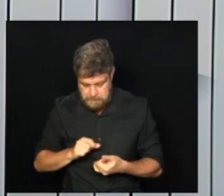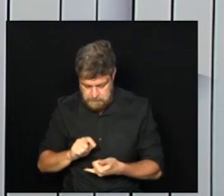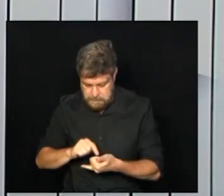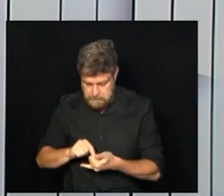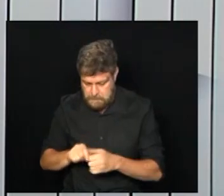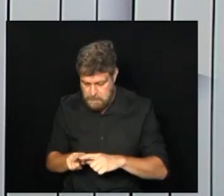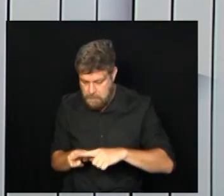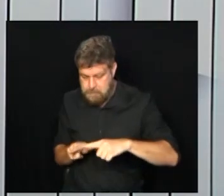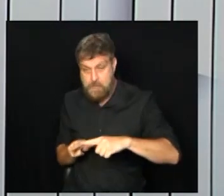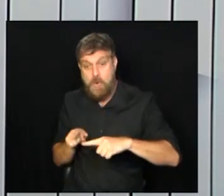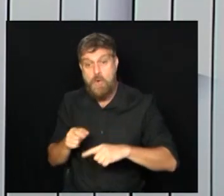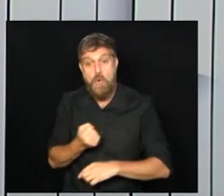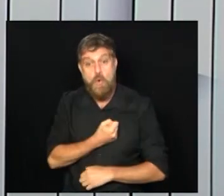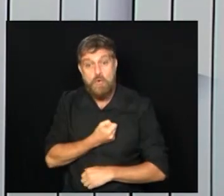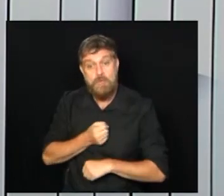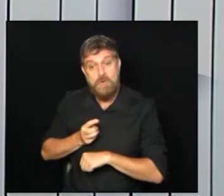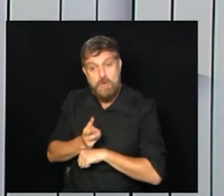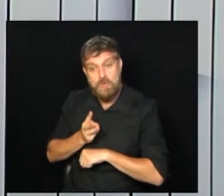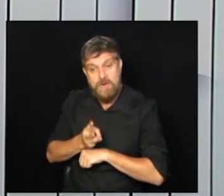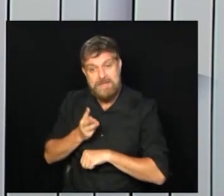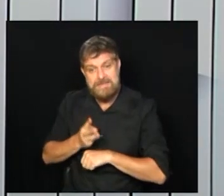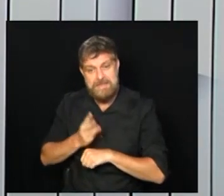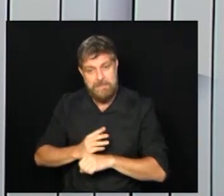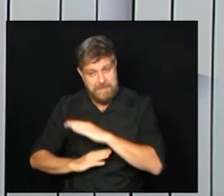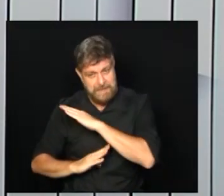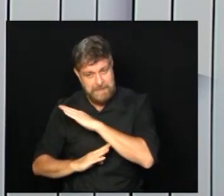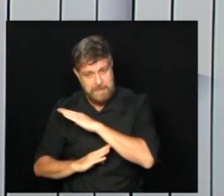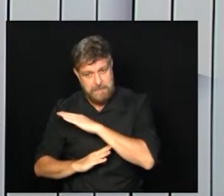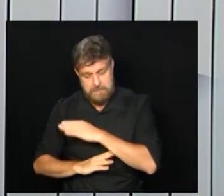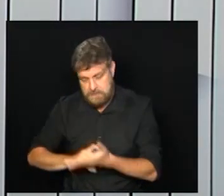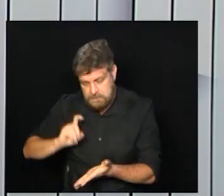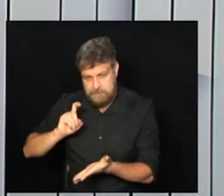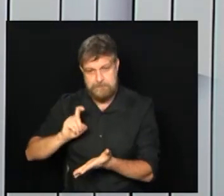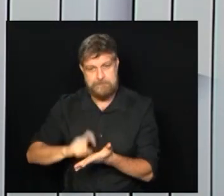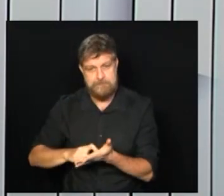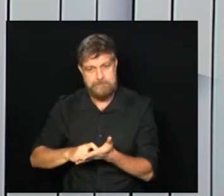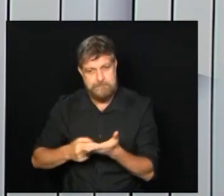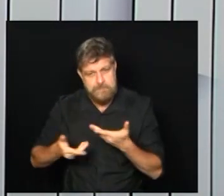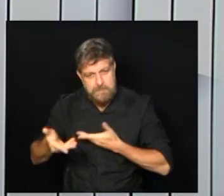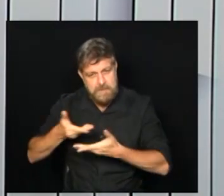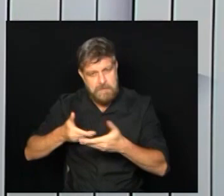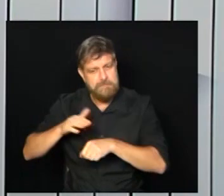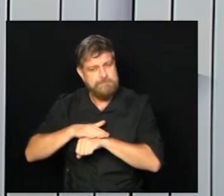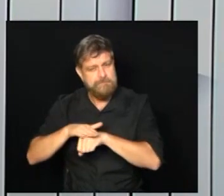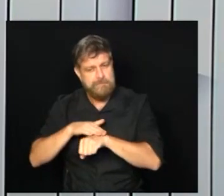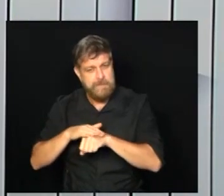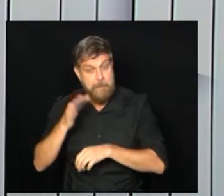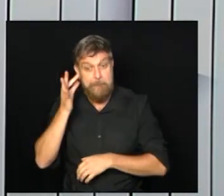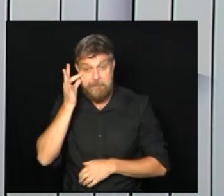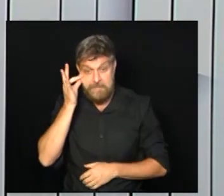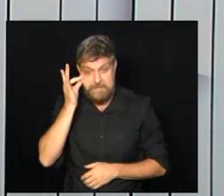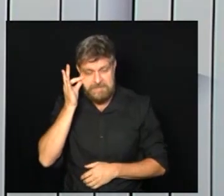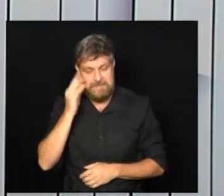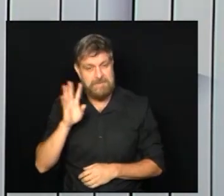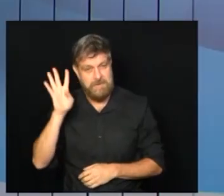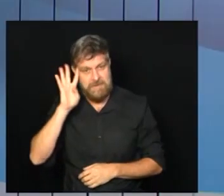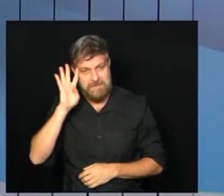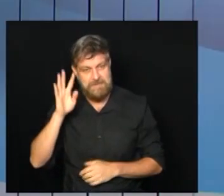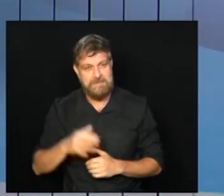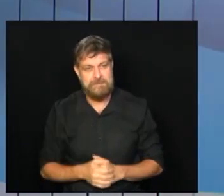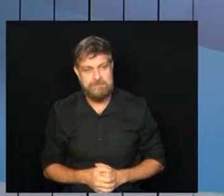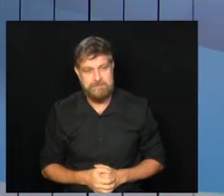seu celular o WhatsApp da TV Câmara Campinas. Você aperta que a gente conversa ao vivo nesta